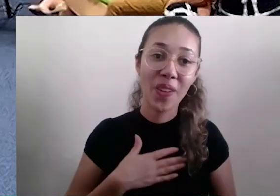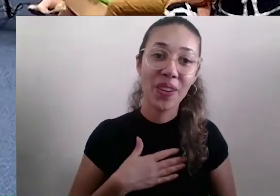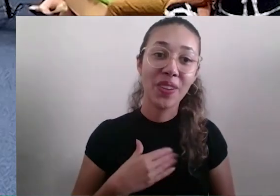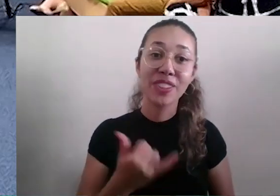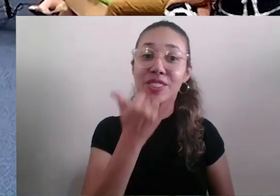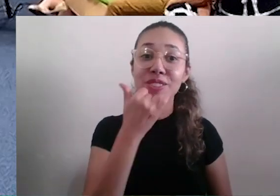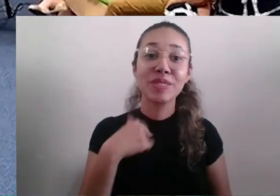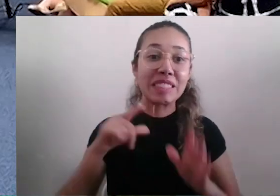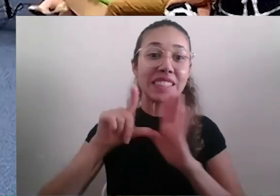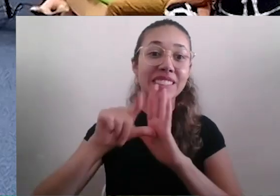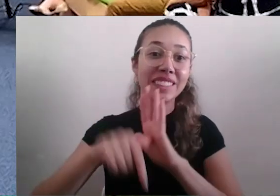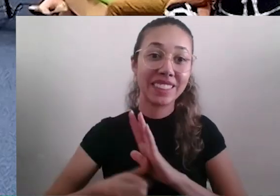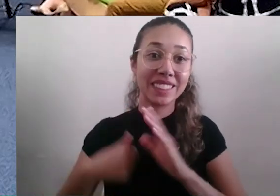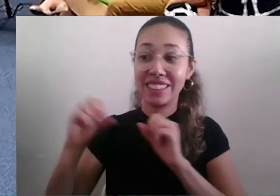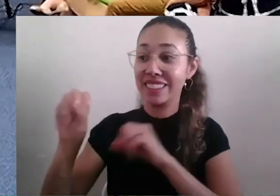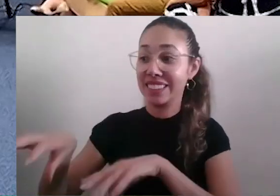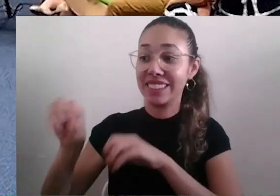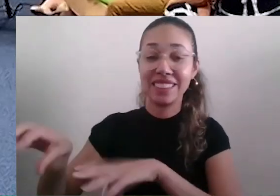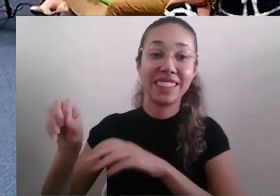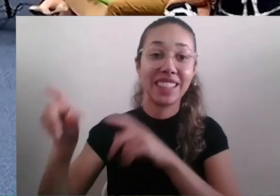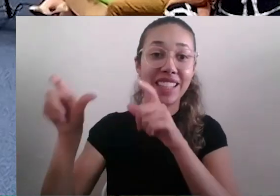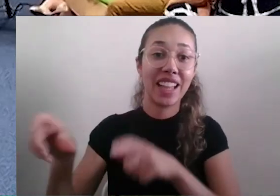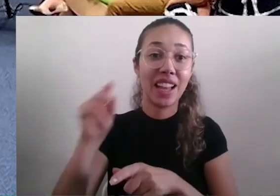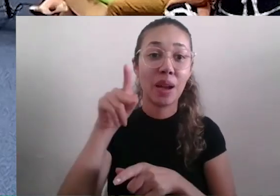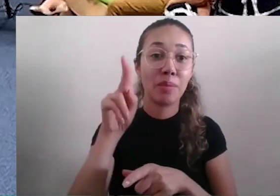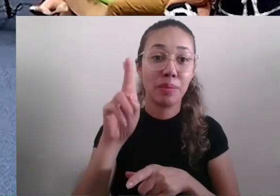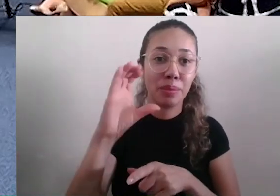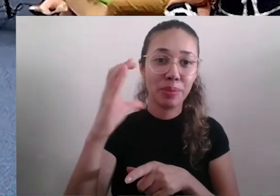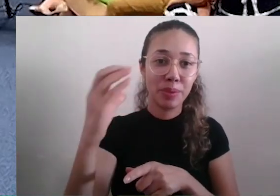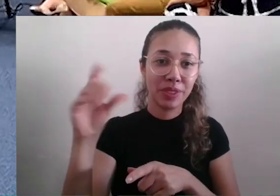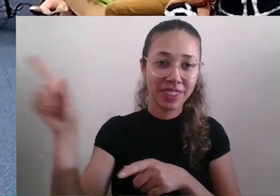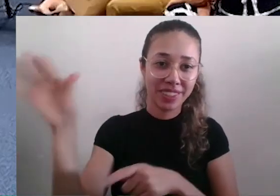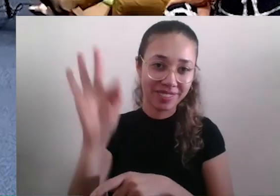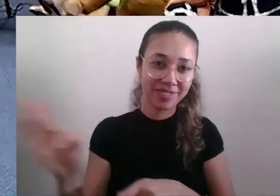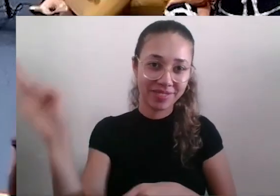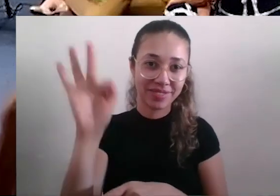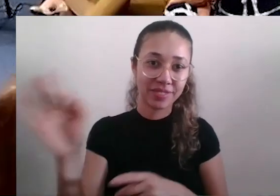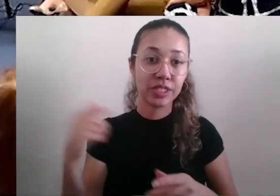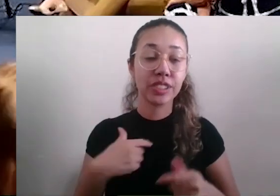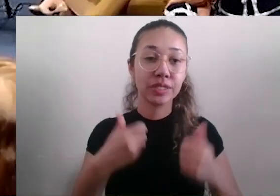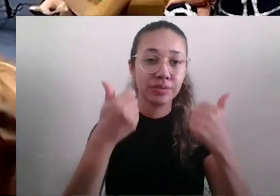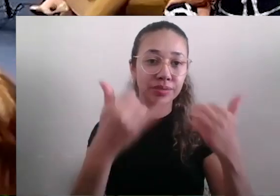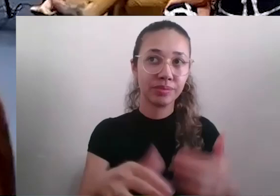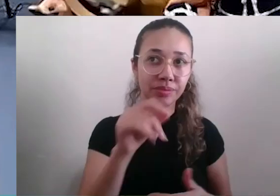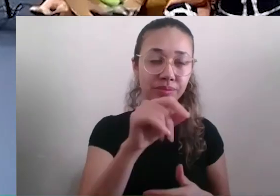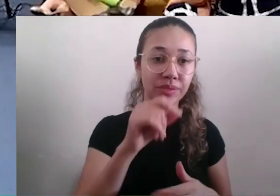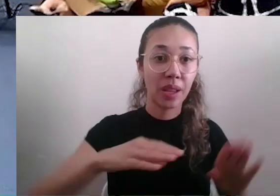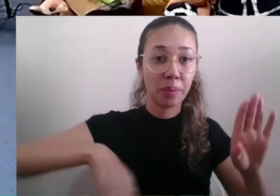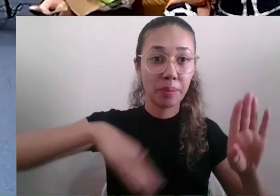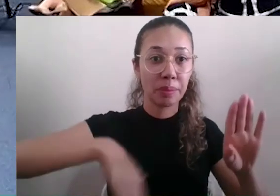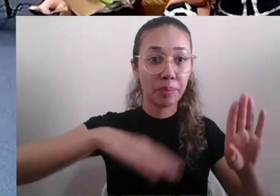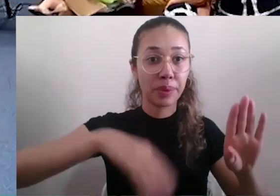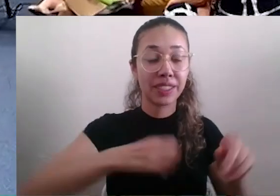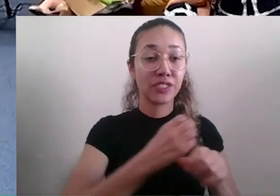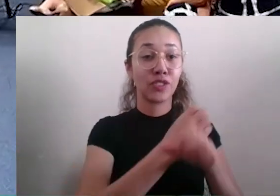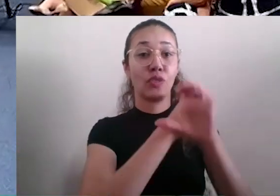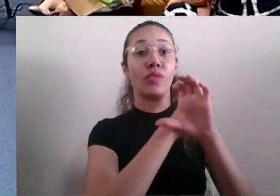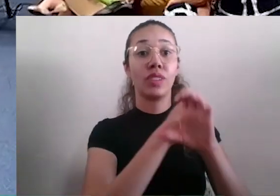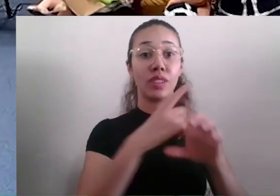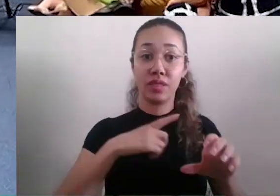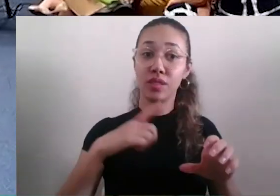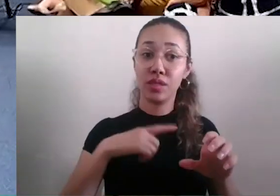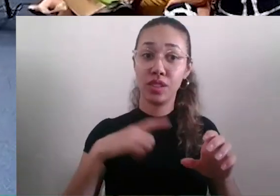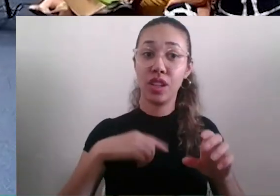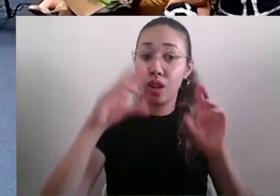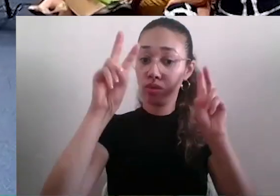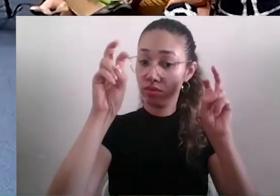atrasada tava dando aula na PUC mas já digo que o o o Praia dos Ossos eu dou pros meus alunos de processo penal é